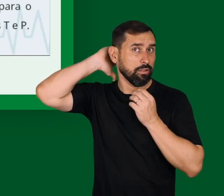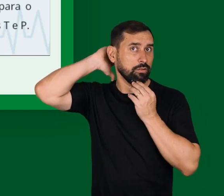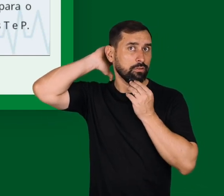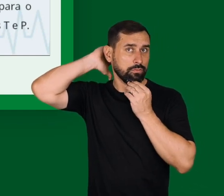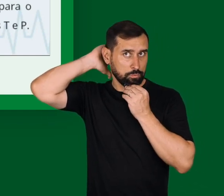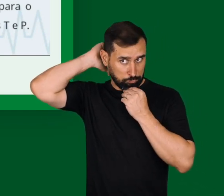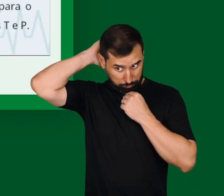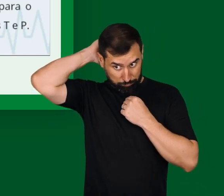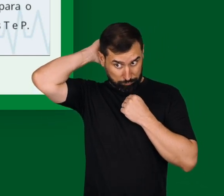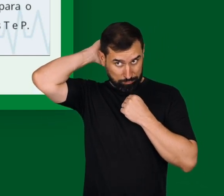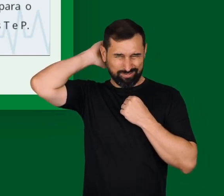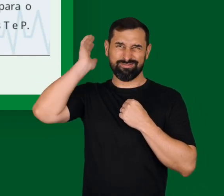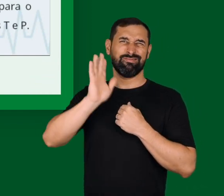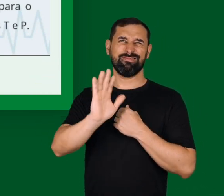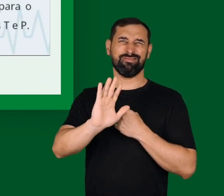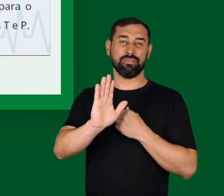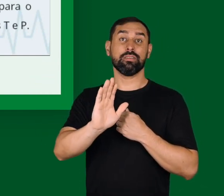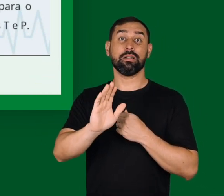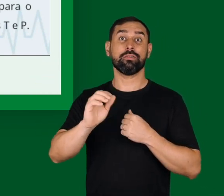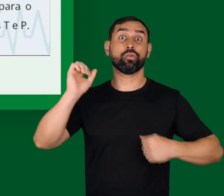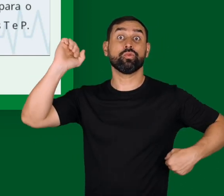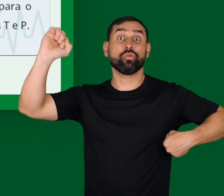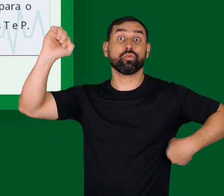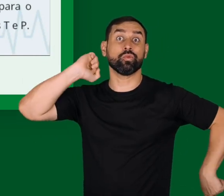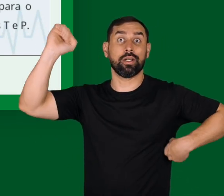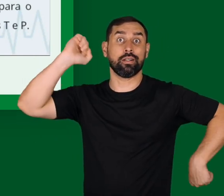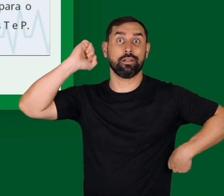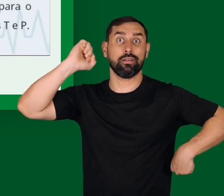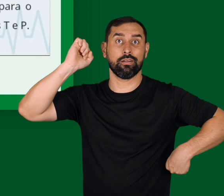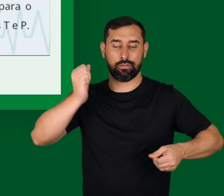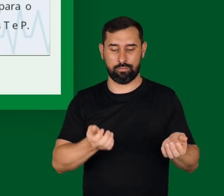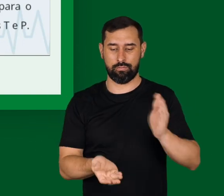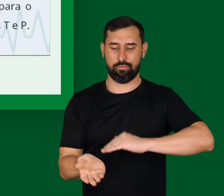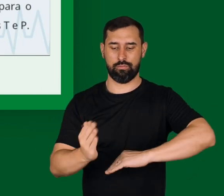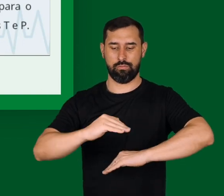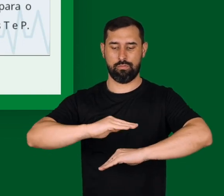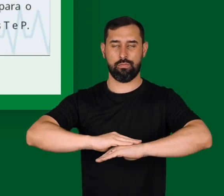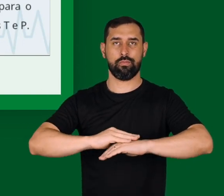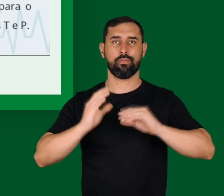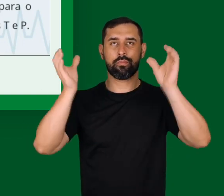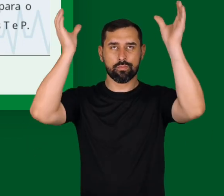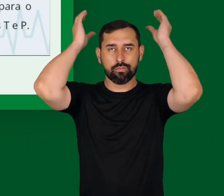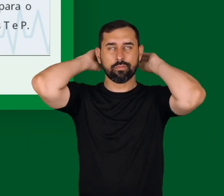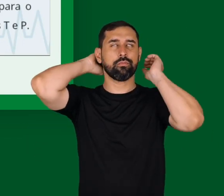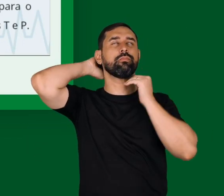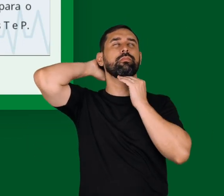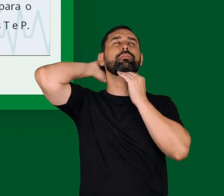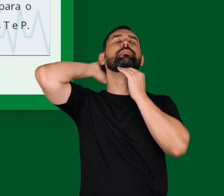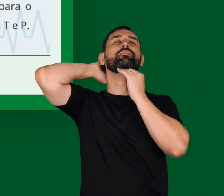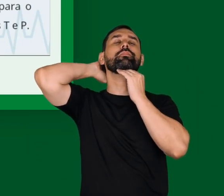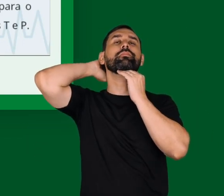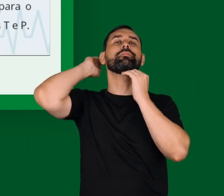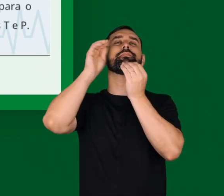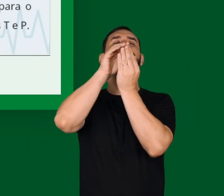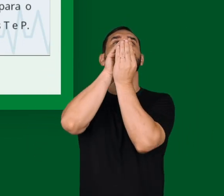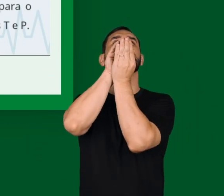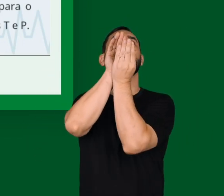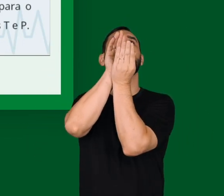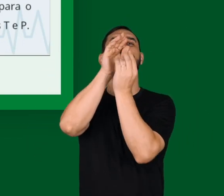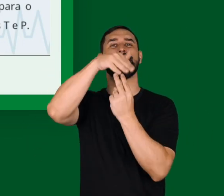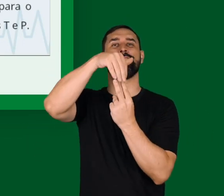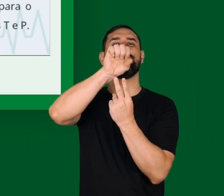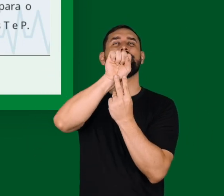colocando um suporte, né, uma toalha embaixo, a gente consegue desobstruir a via aérea dessa criança, né? Então, a gente